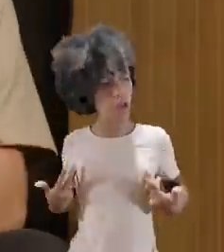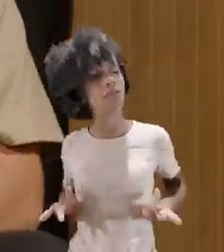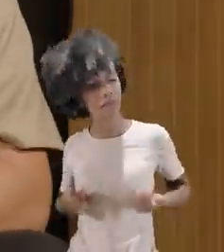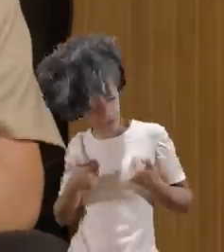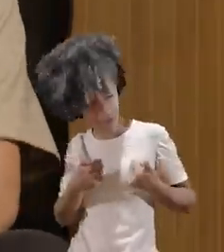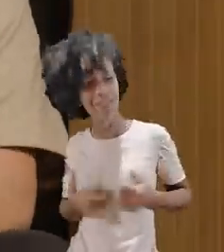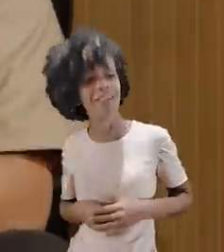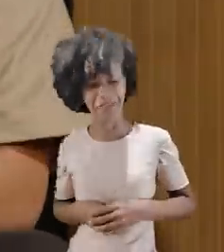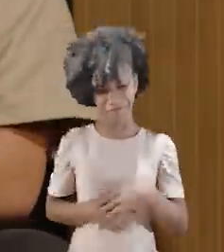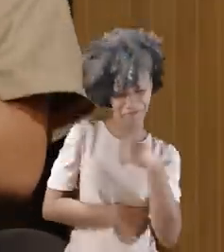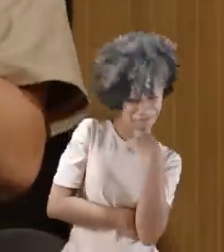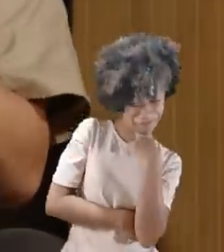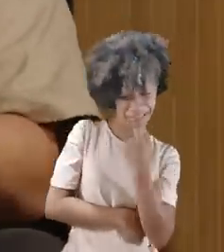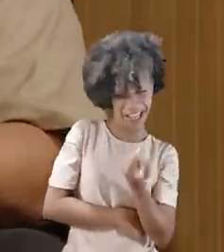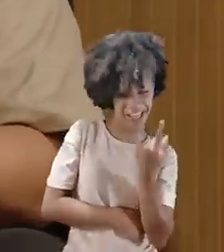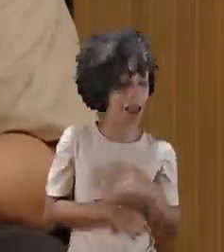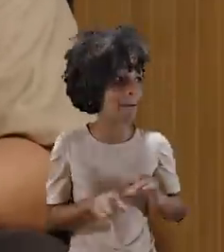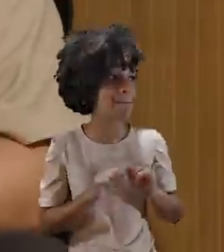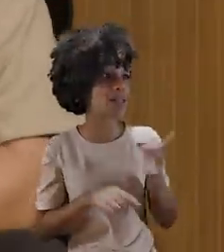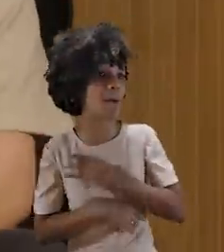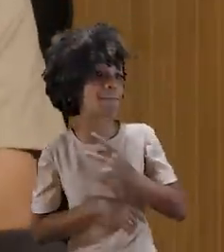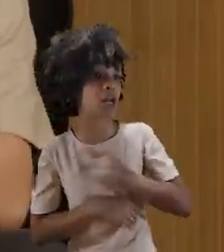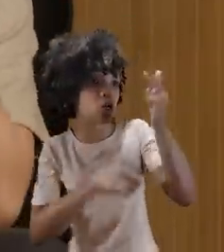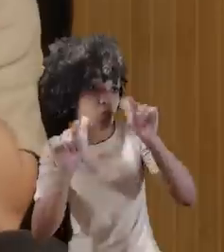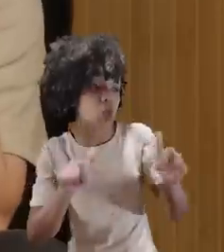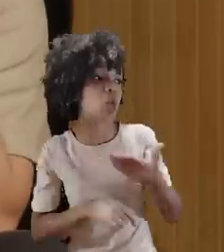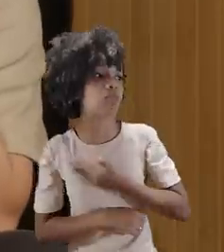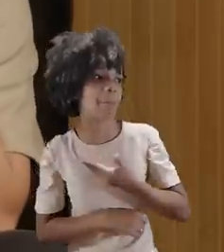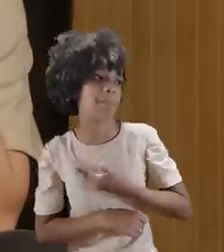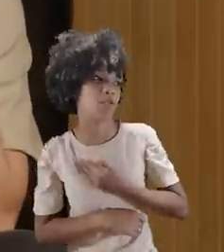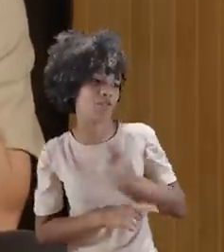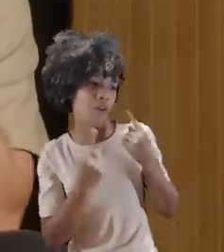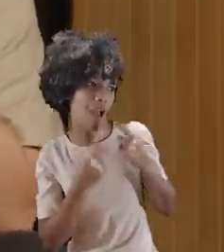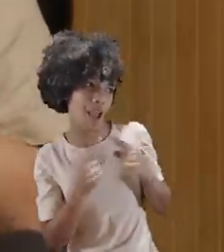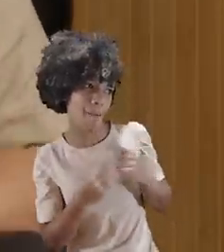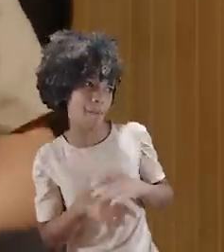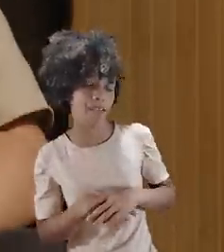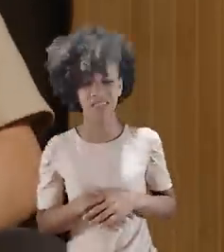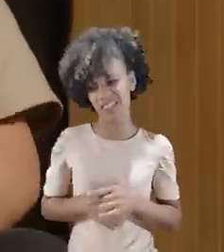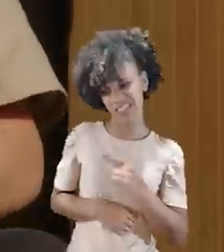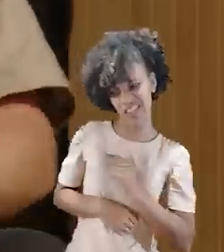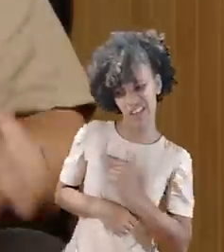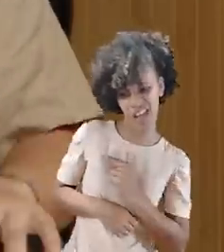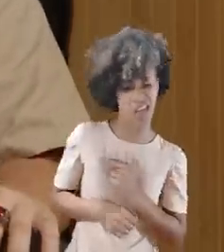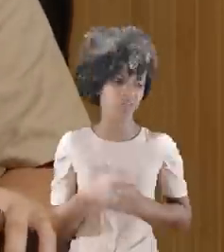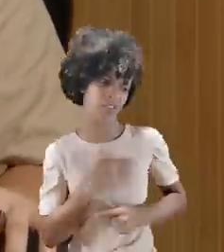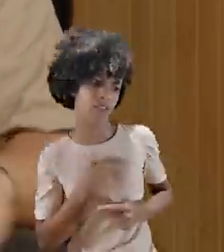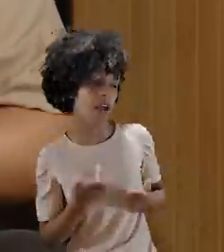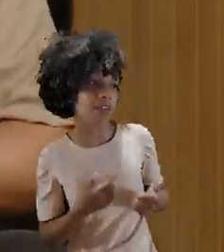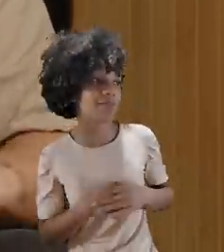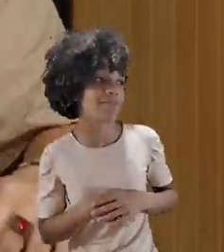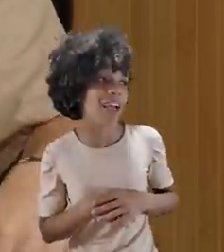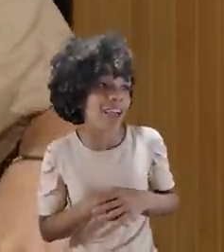cheiroso pai para Tô ligado mas por medo do que os outros vamos falar mais um bagulho de para o mal tá feio o carro